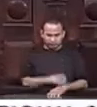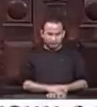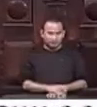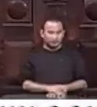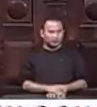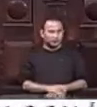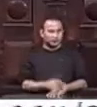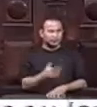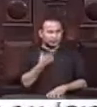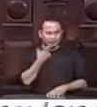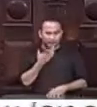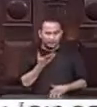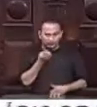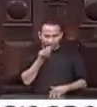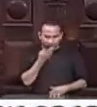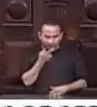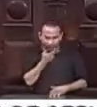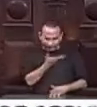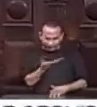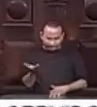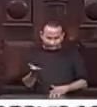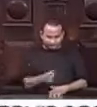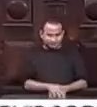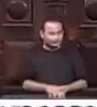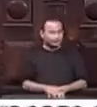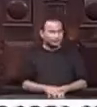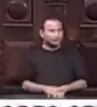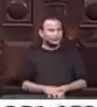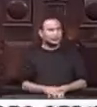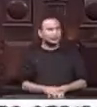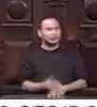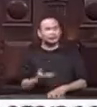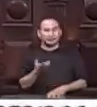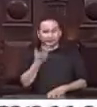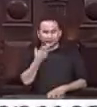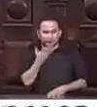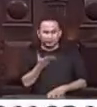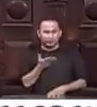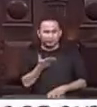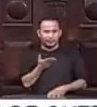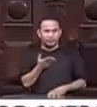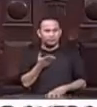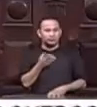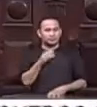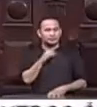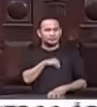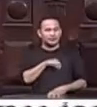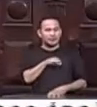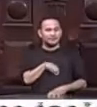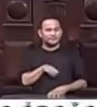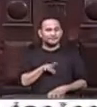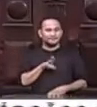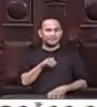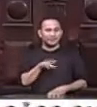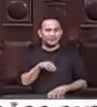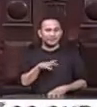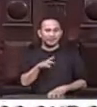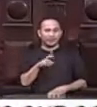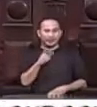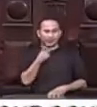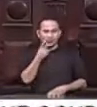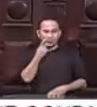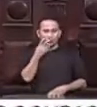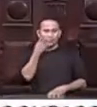Dizer o senhor, é uma honra o senhor dar atenção na fala. É dizer o seguinte, deputado: o salário do Wagner Victor custou 4